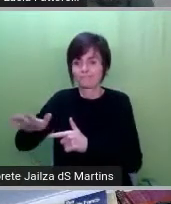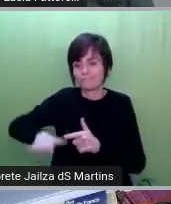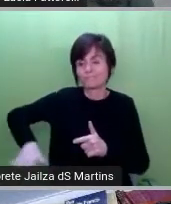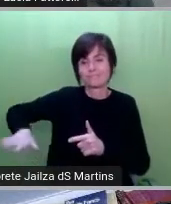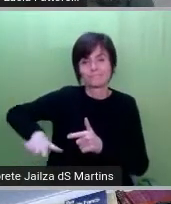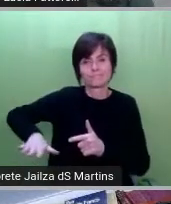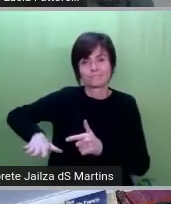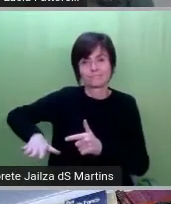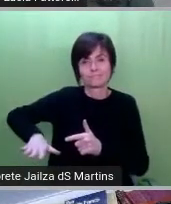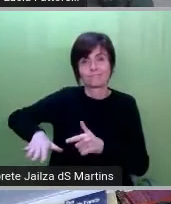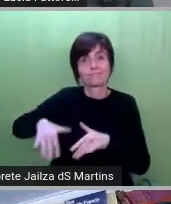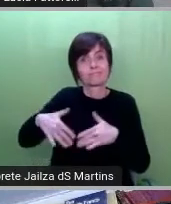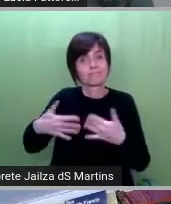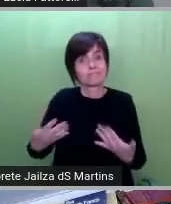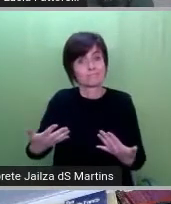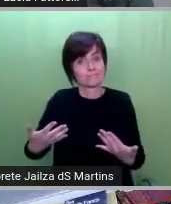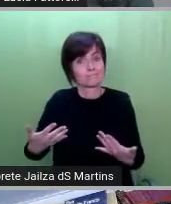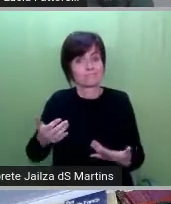Bom,